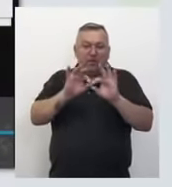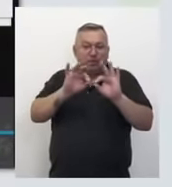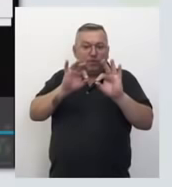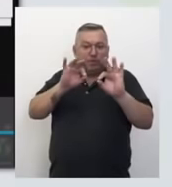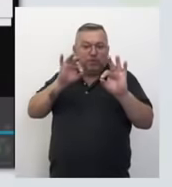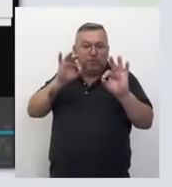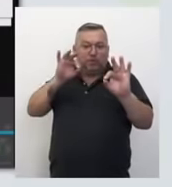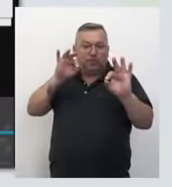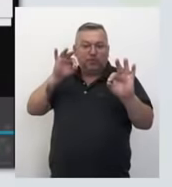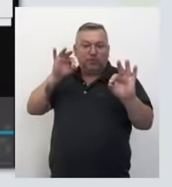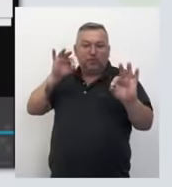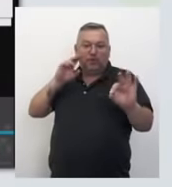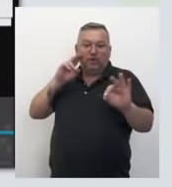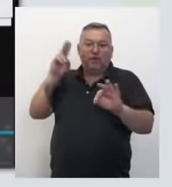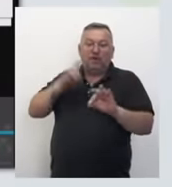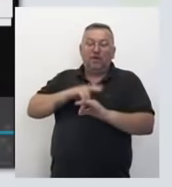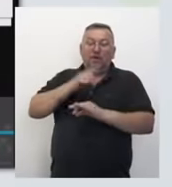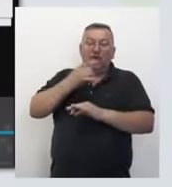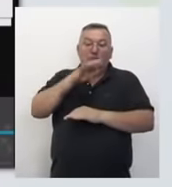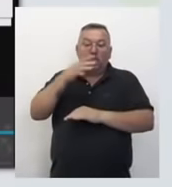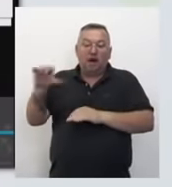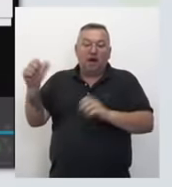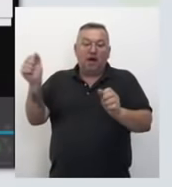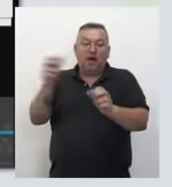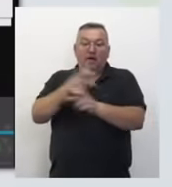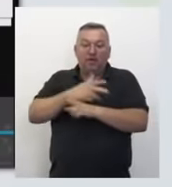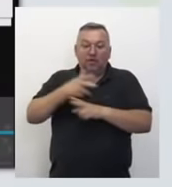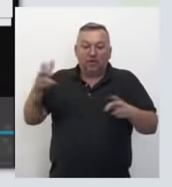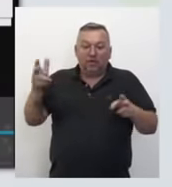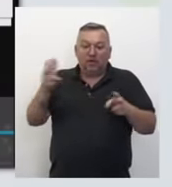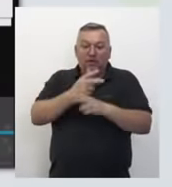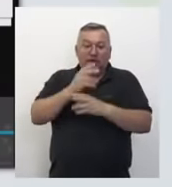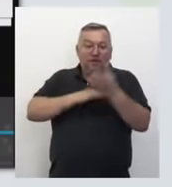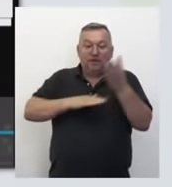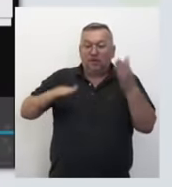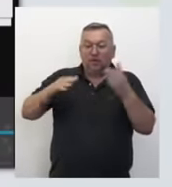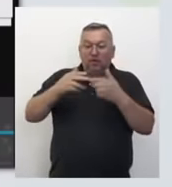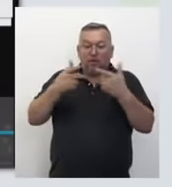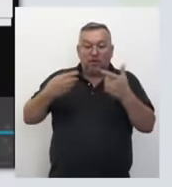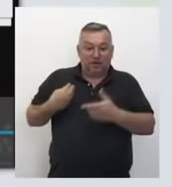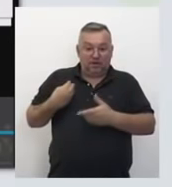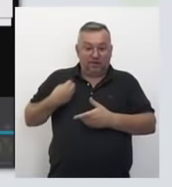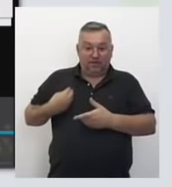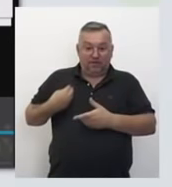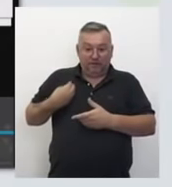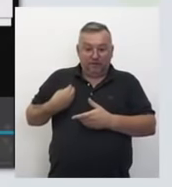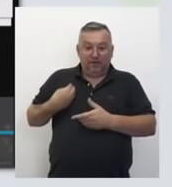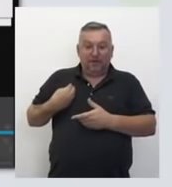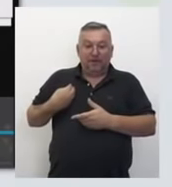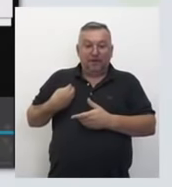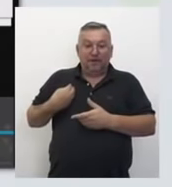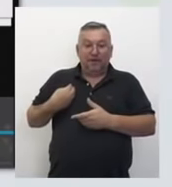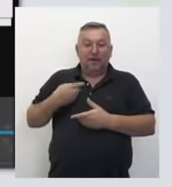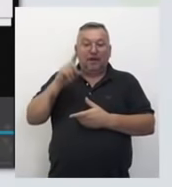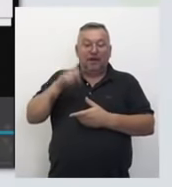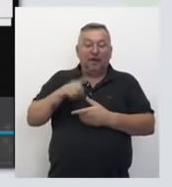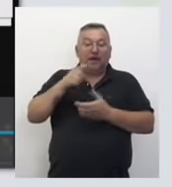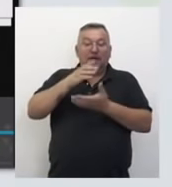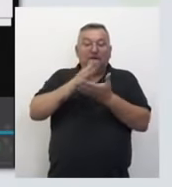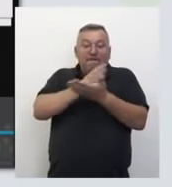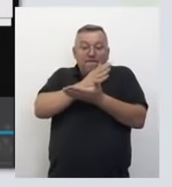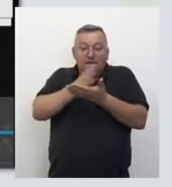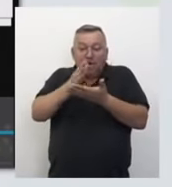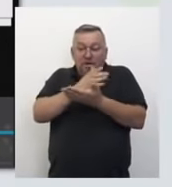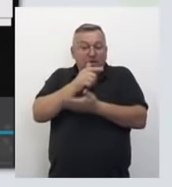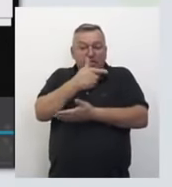planeta, nas correntes oceânicas, nos ventos e em todos os seres que o habitam em suas migrações, essas fronteiras também